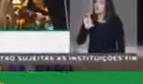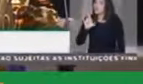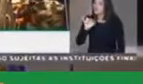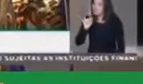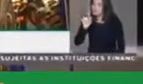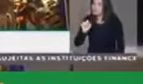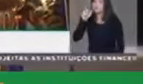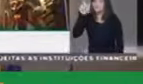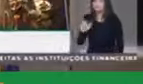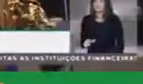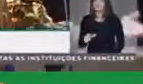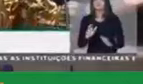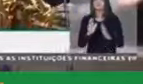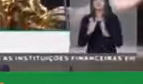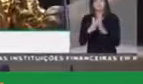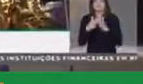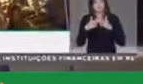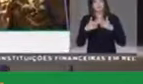Vossa Excelência...